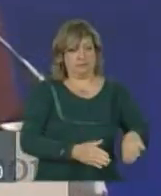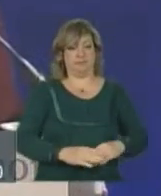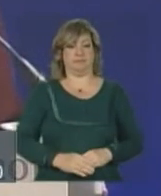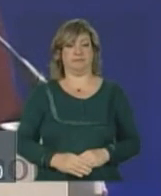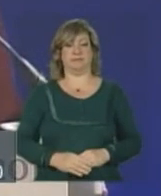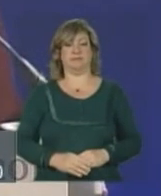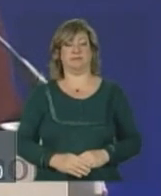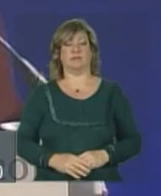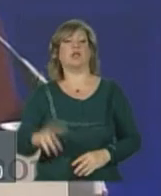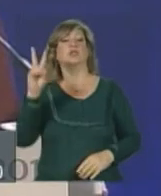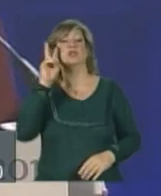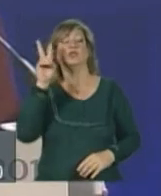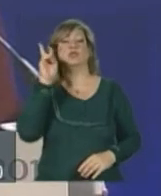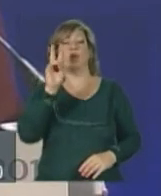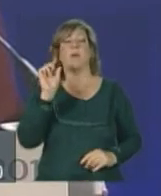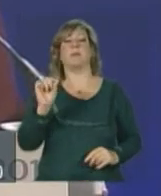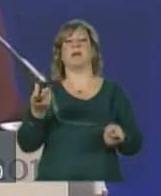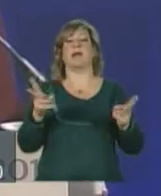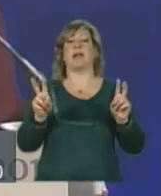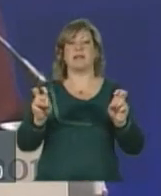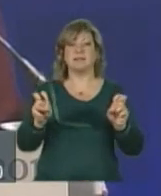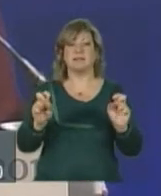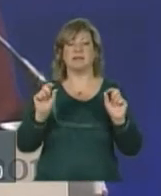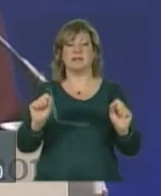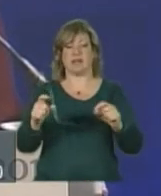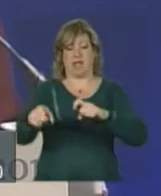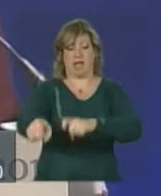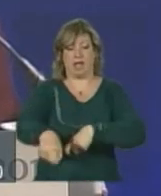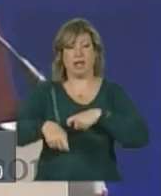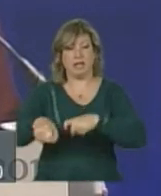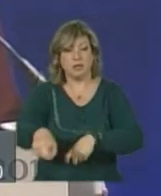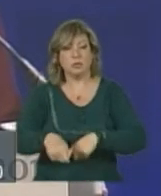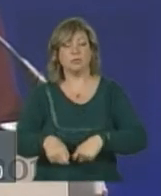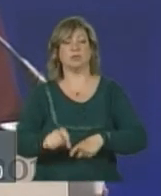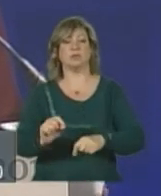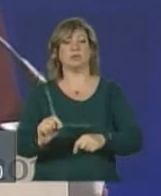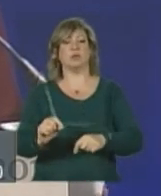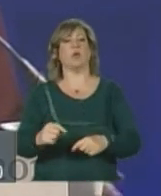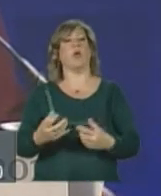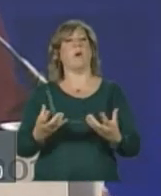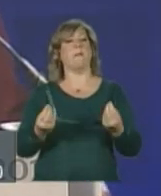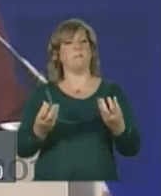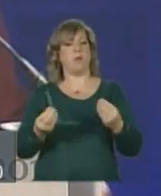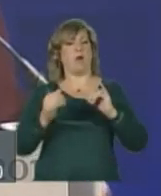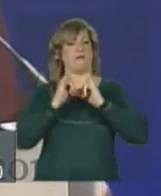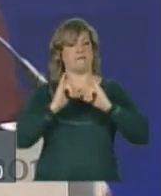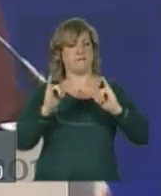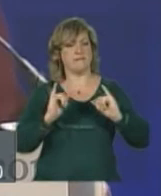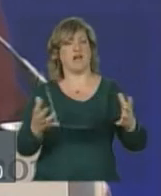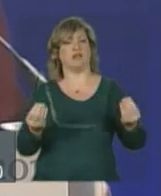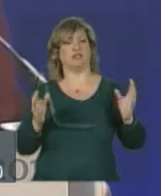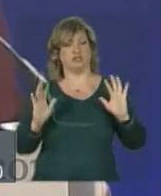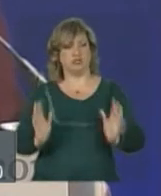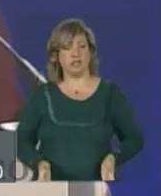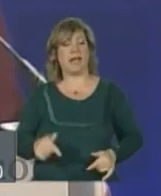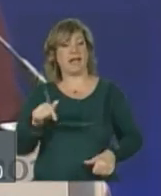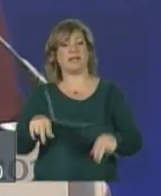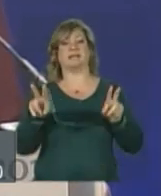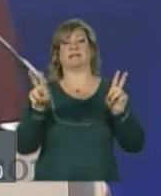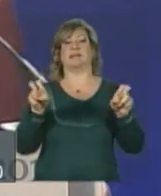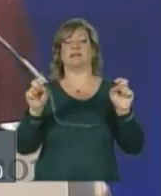No que se refere à questão da agricultura, foi muito enfatizado essa